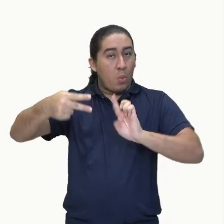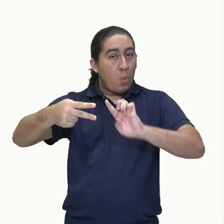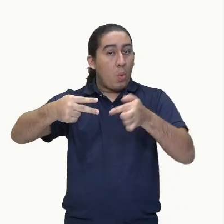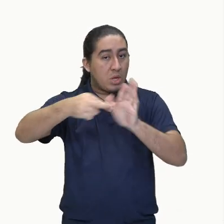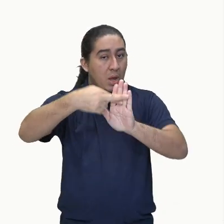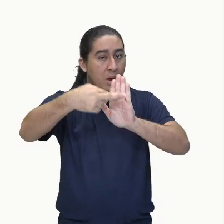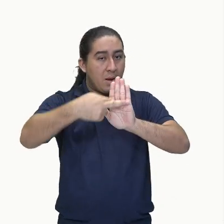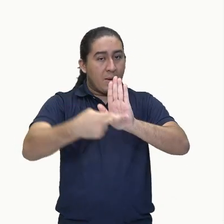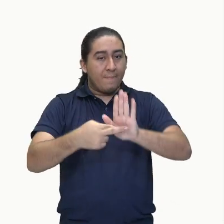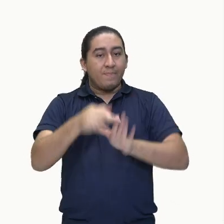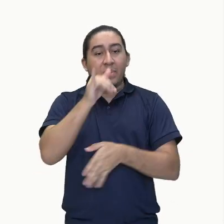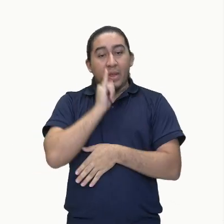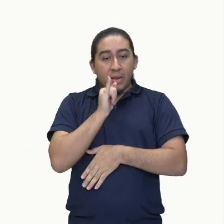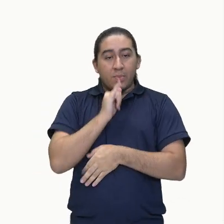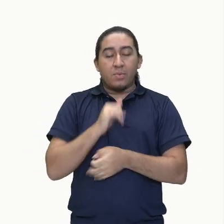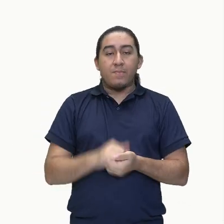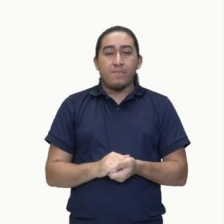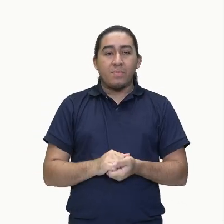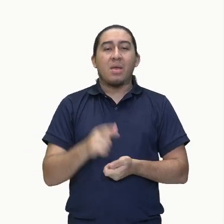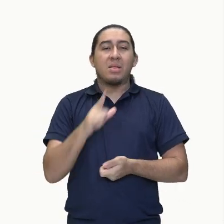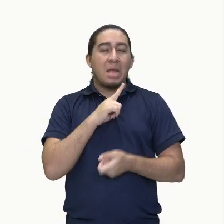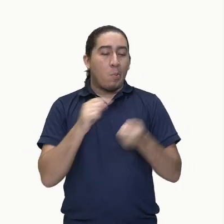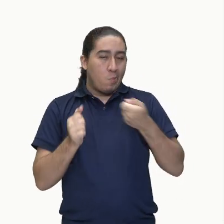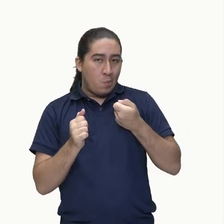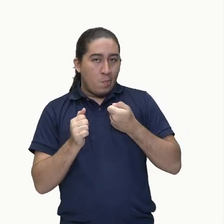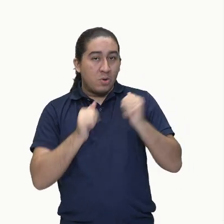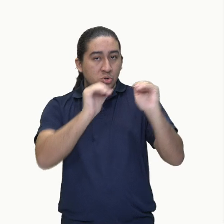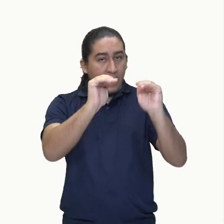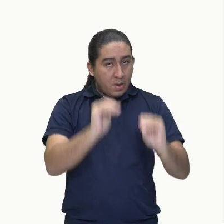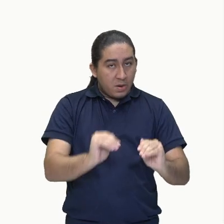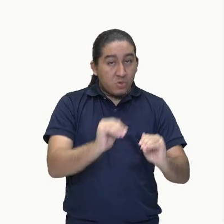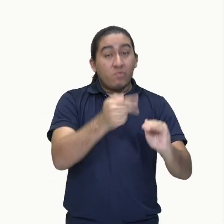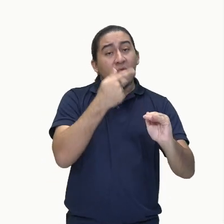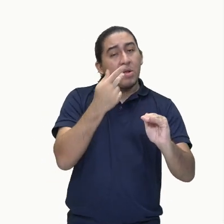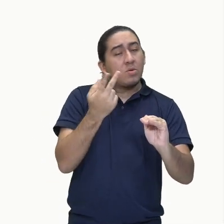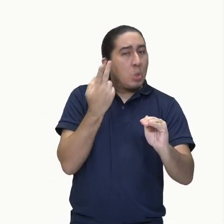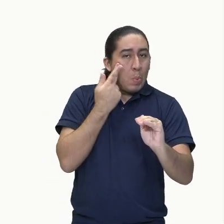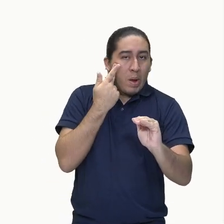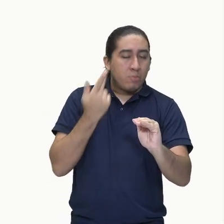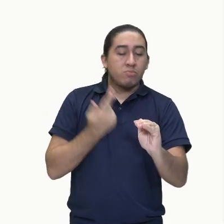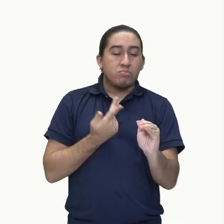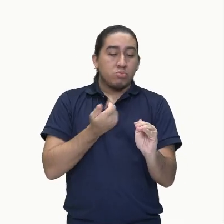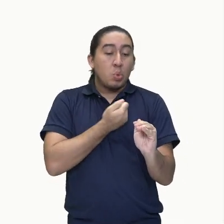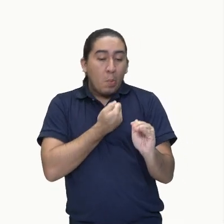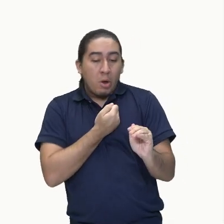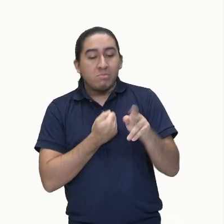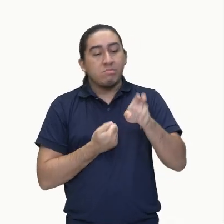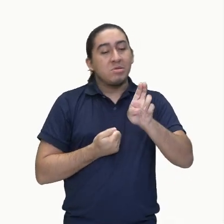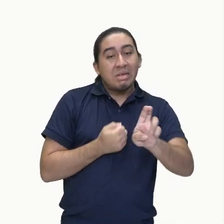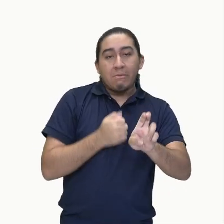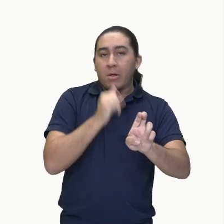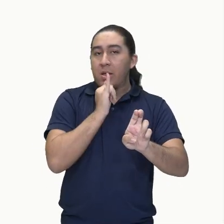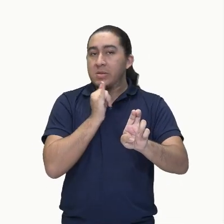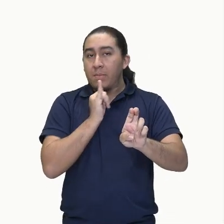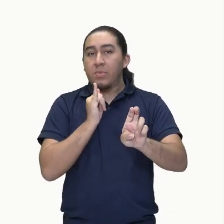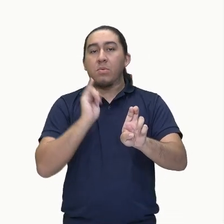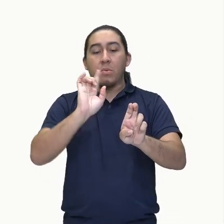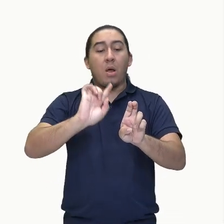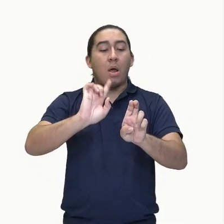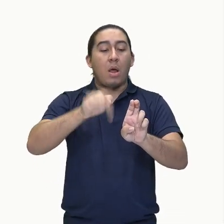eu vou falar a base, 5, vou escrever a base, 5, elevado, né,